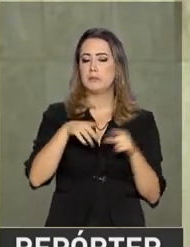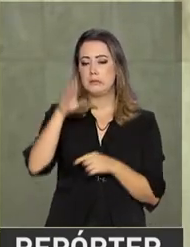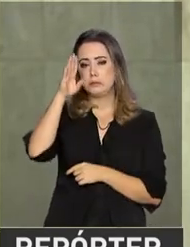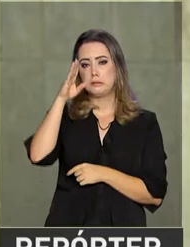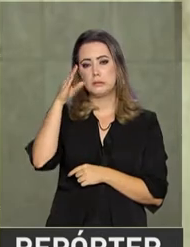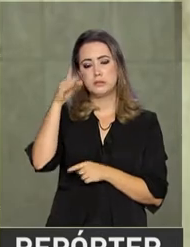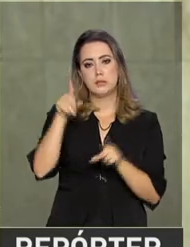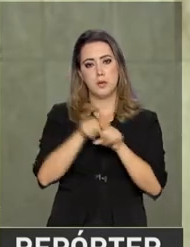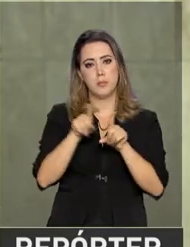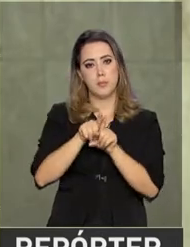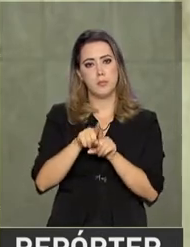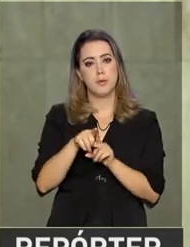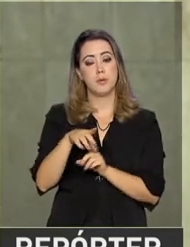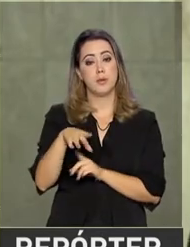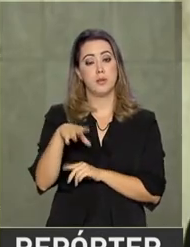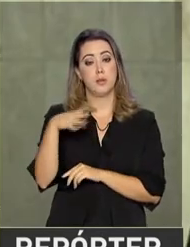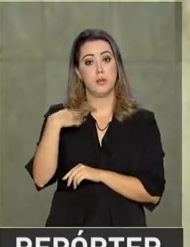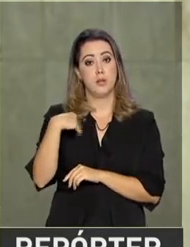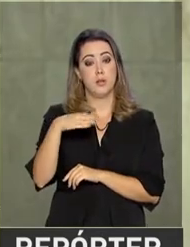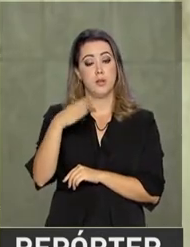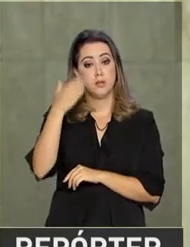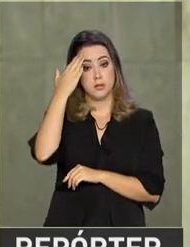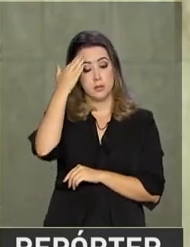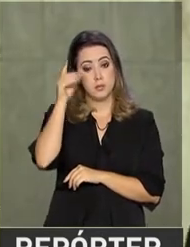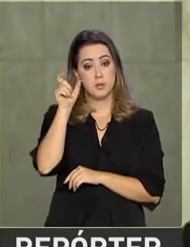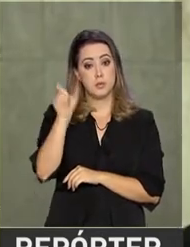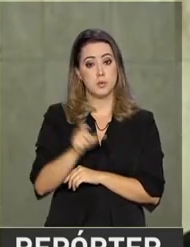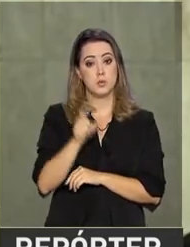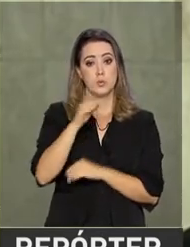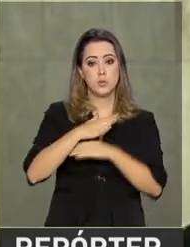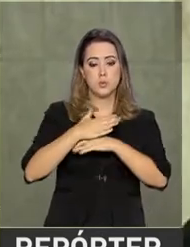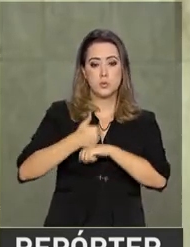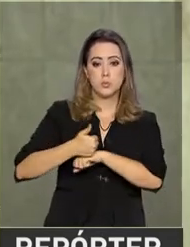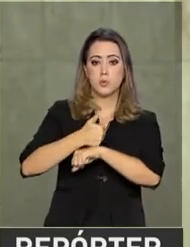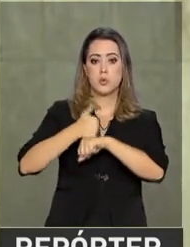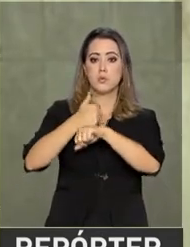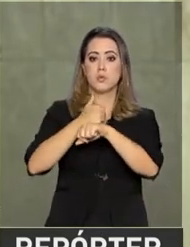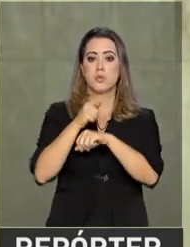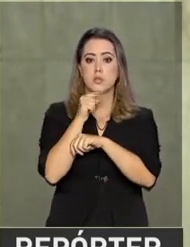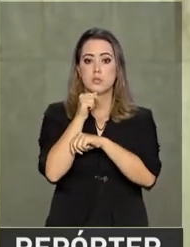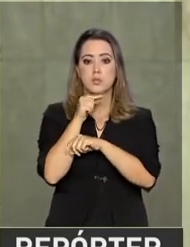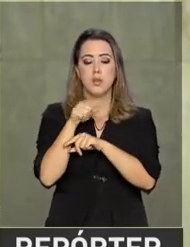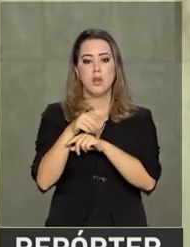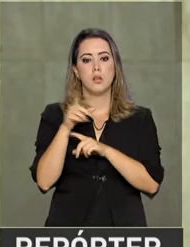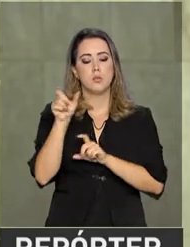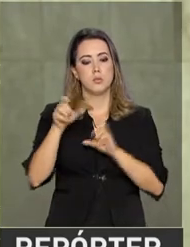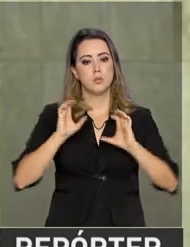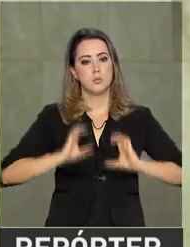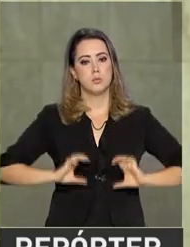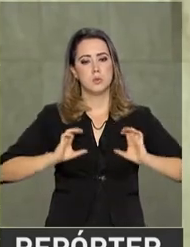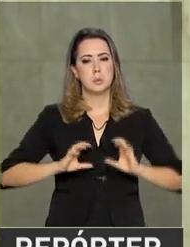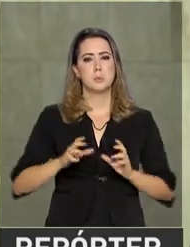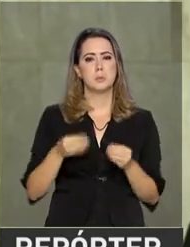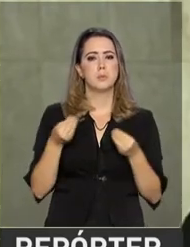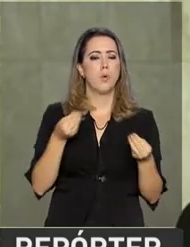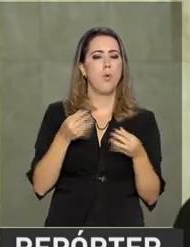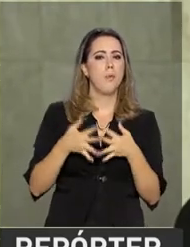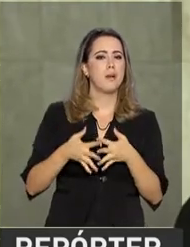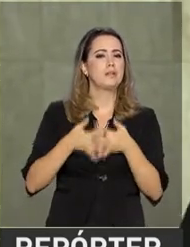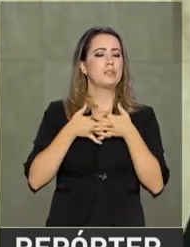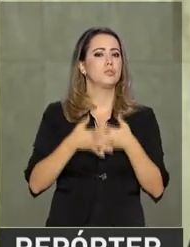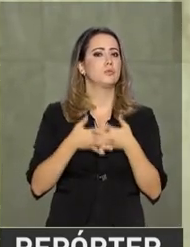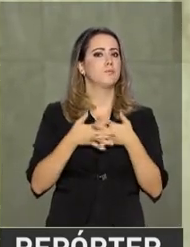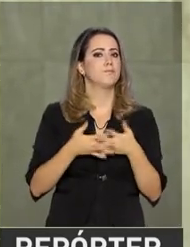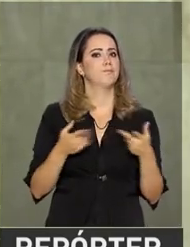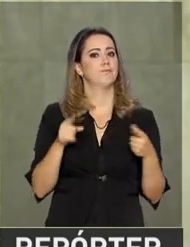os profissionais da água, os cidadãos, para entender essa complexidade e aí